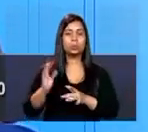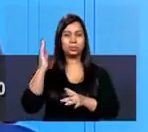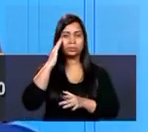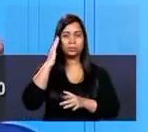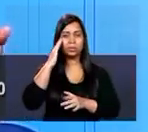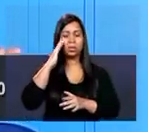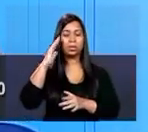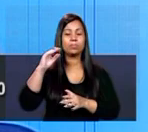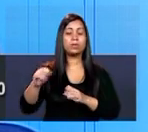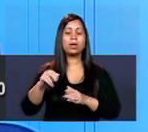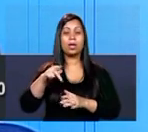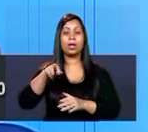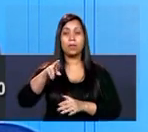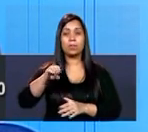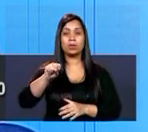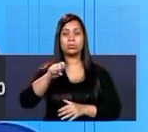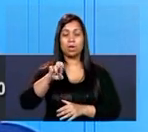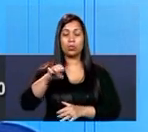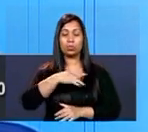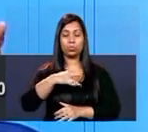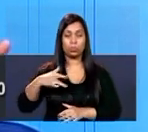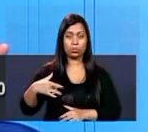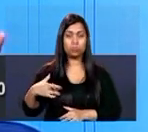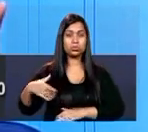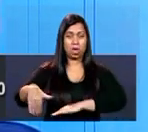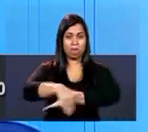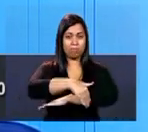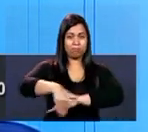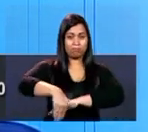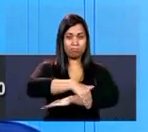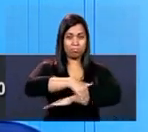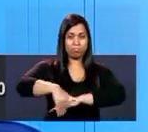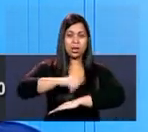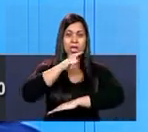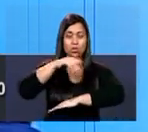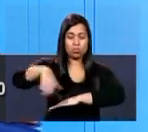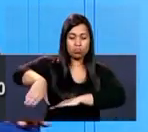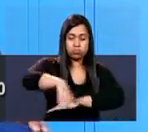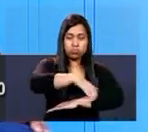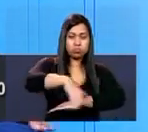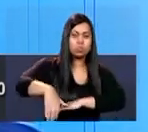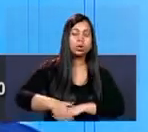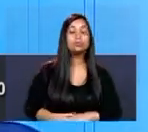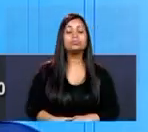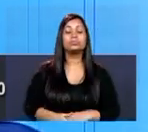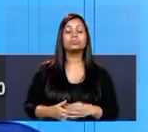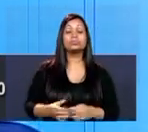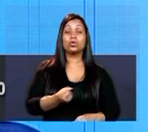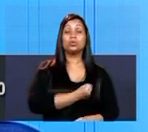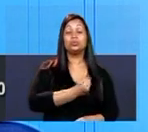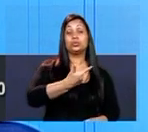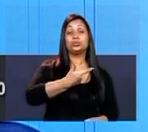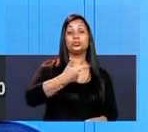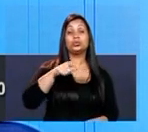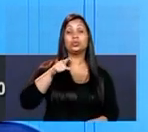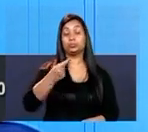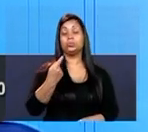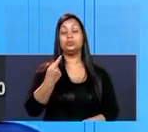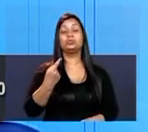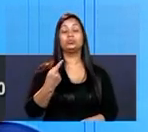ali junto no Complexo Pro Saúde, que é o prédio novo da Avenida Filadélfio Gouveia Neto. Nós estamos no número